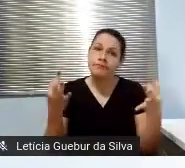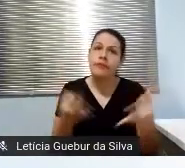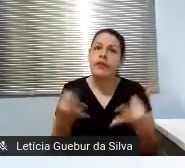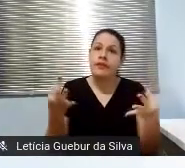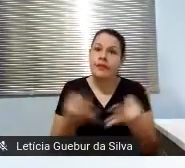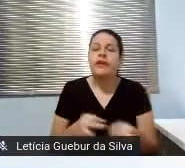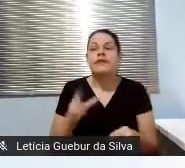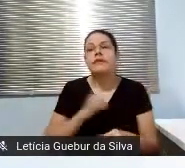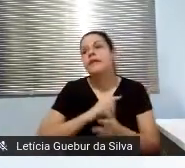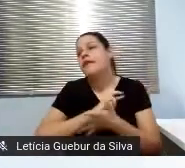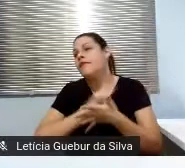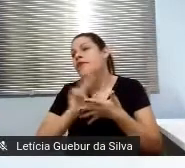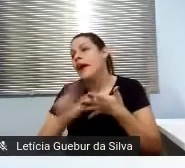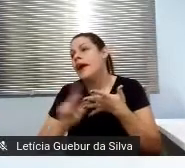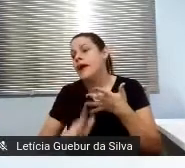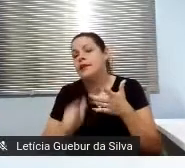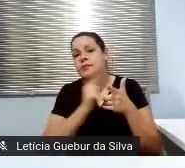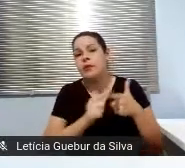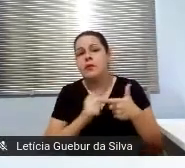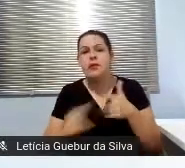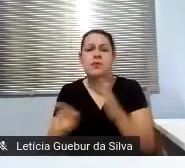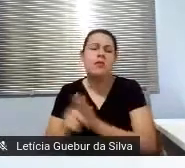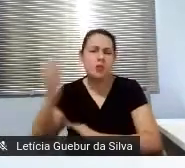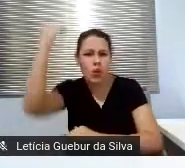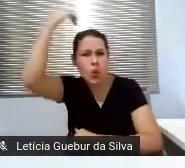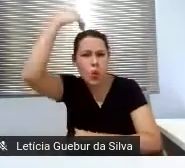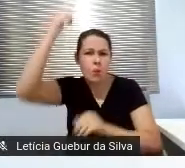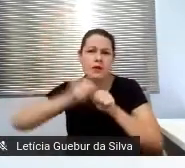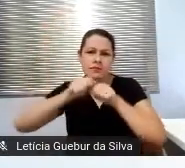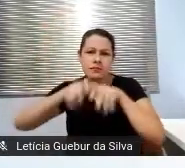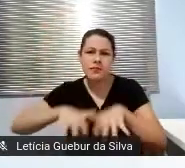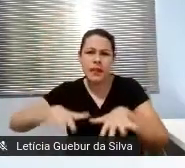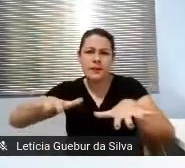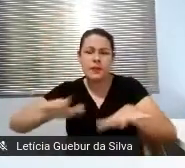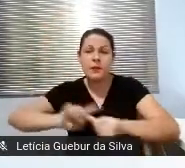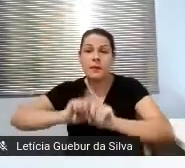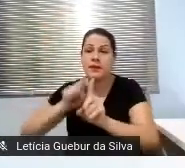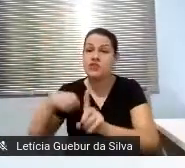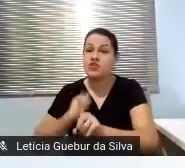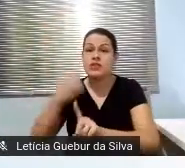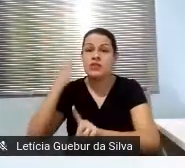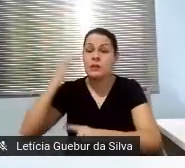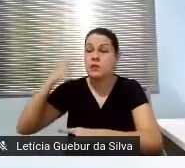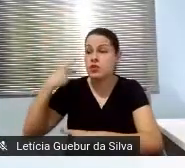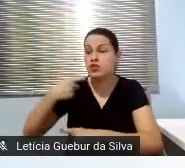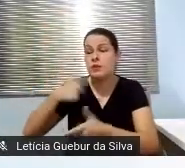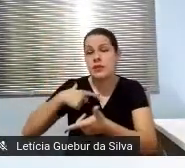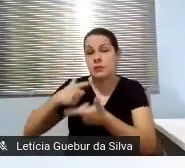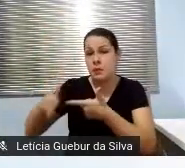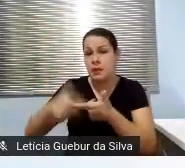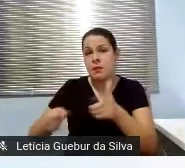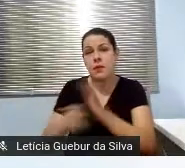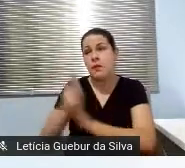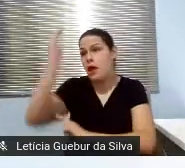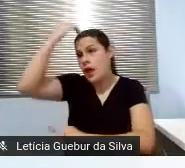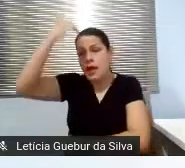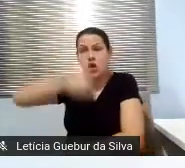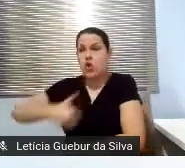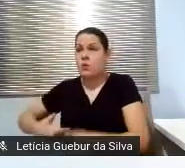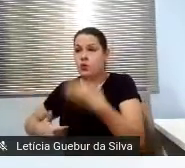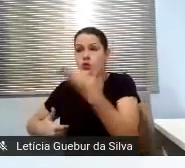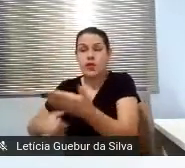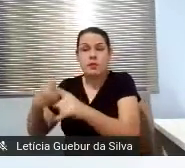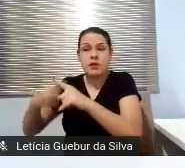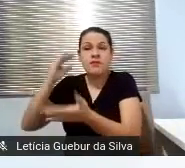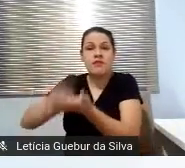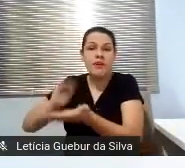uma série de atropelos por conta da própria pandemia, mas também houve uma desarticulação política e vou atribuir isso ao governo, porque não teve uma articulação